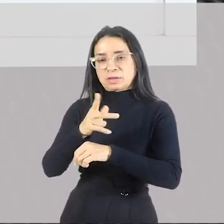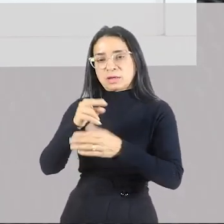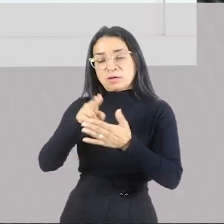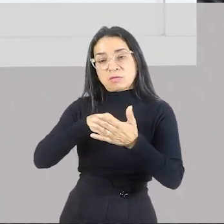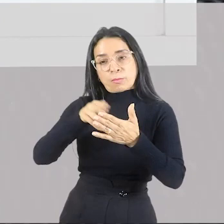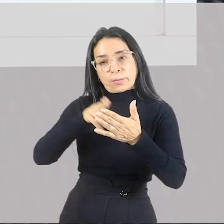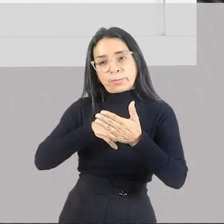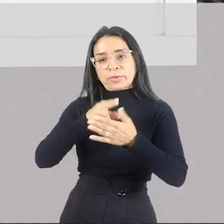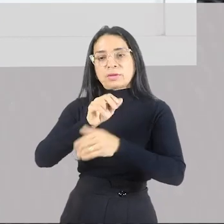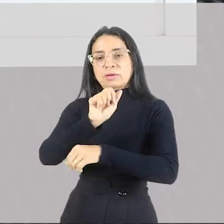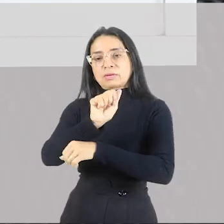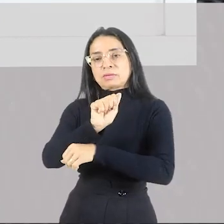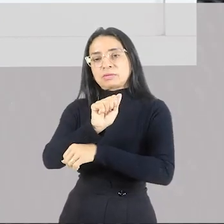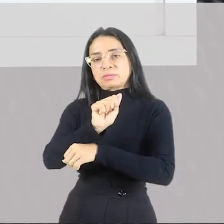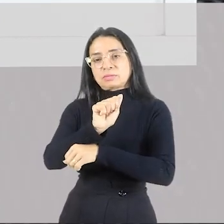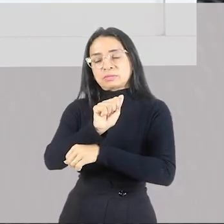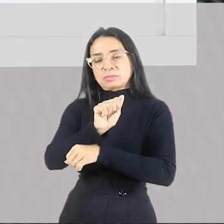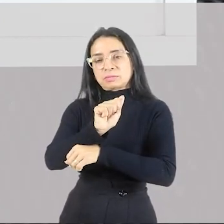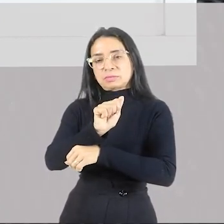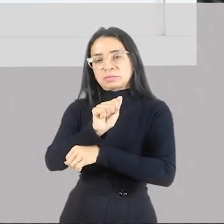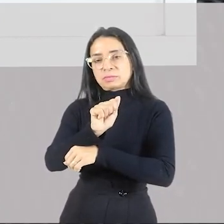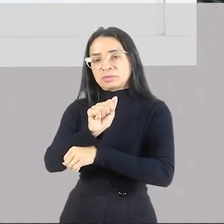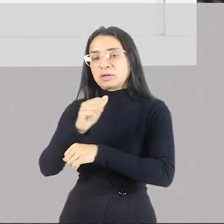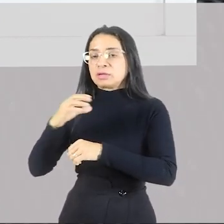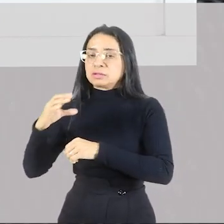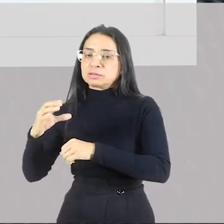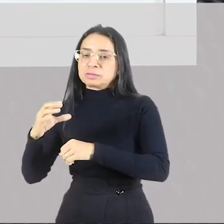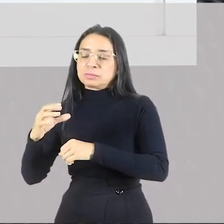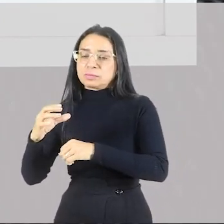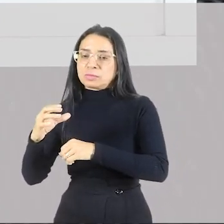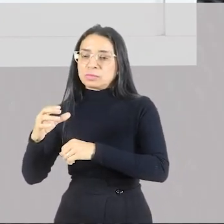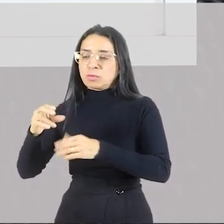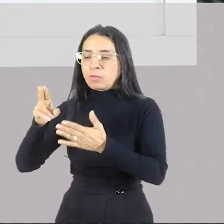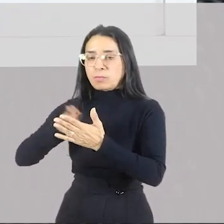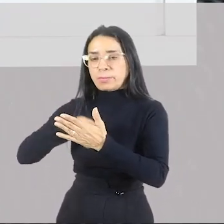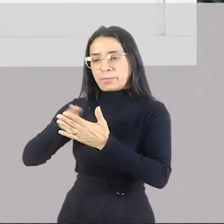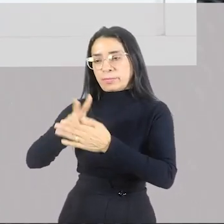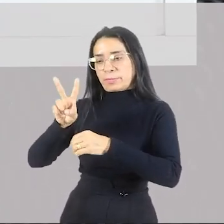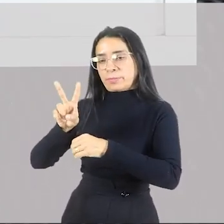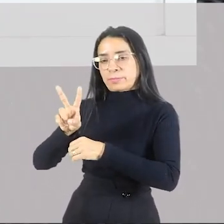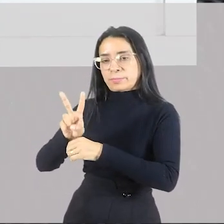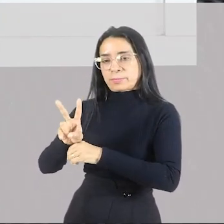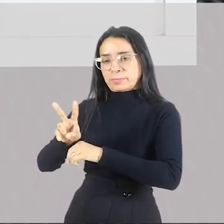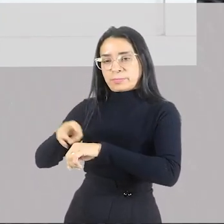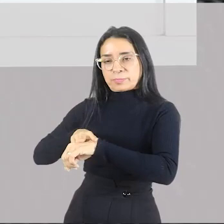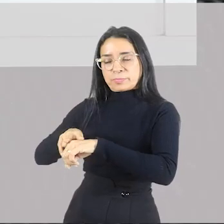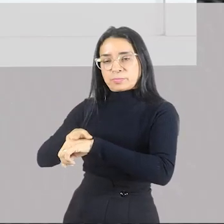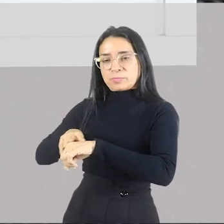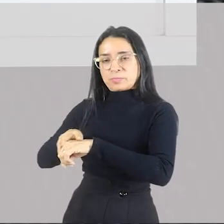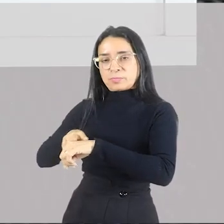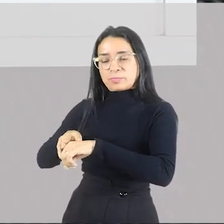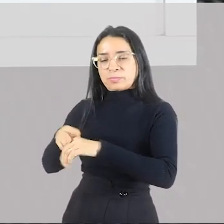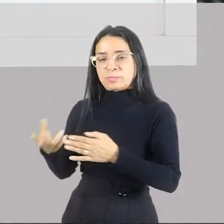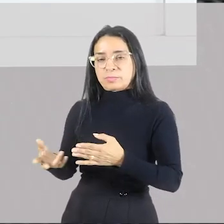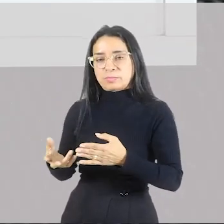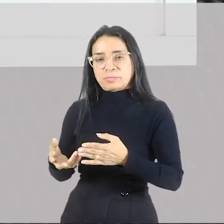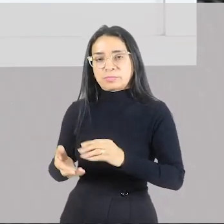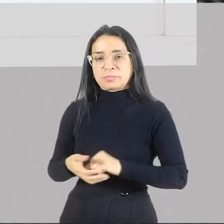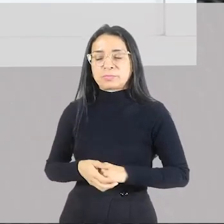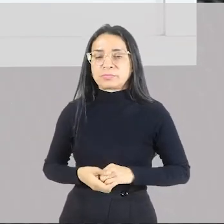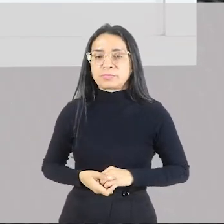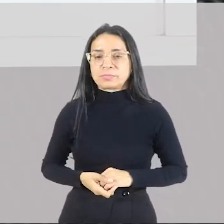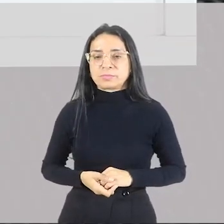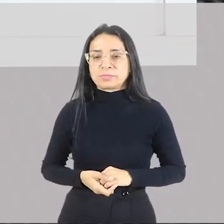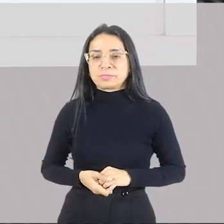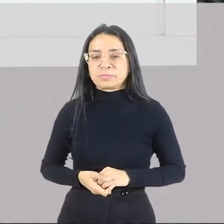de amarelo e a de carbono eu vou pintar de verde. Essa pintura é diferente dessa ou